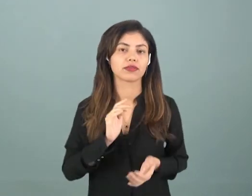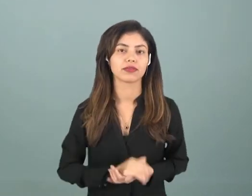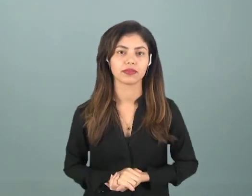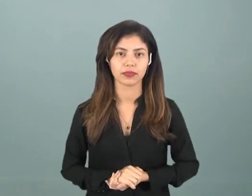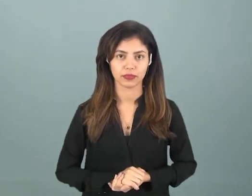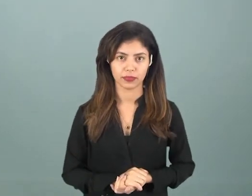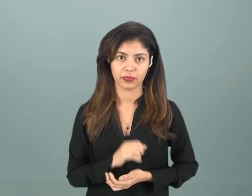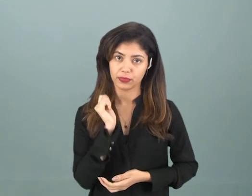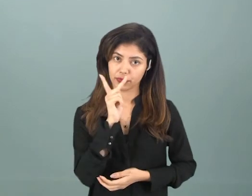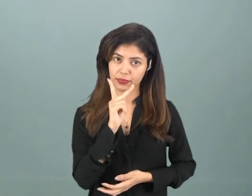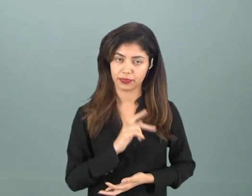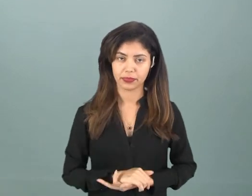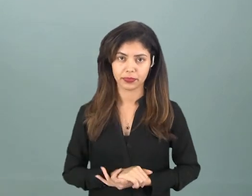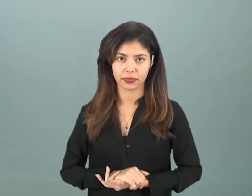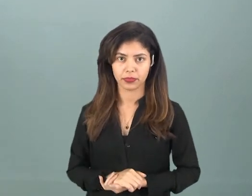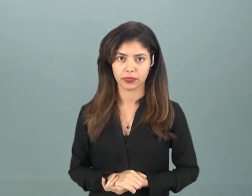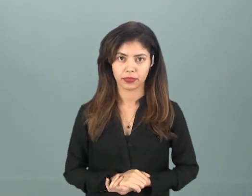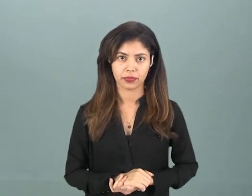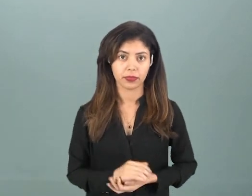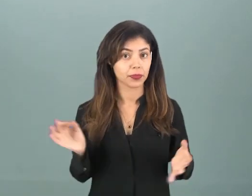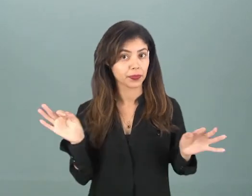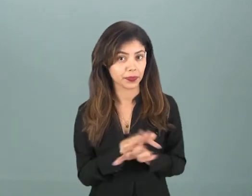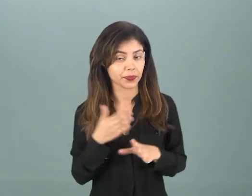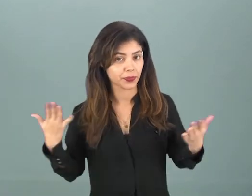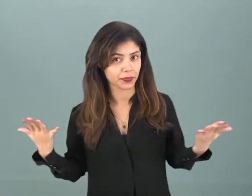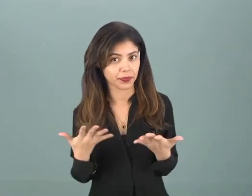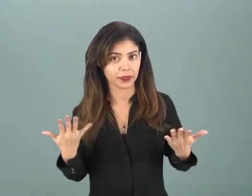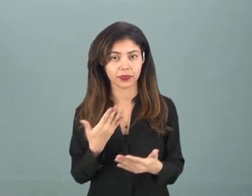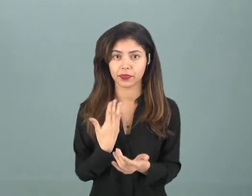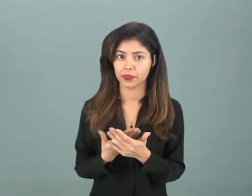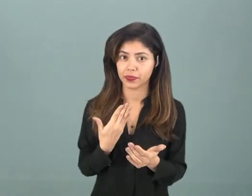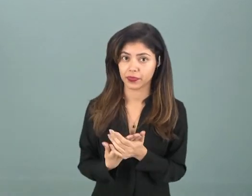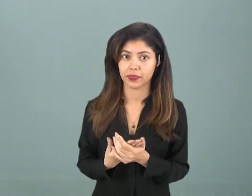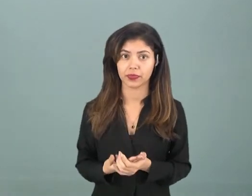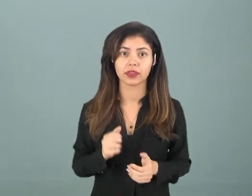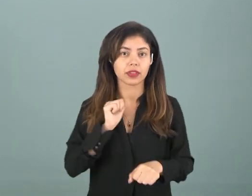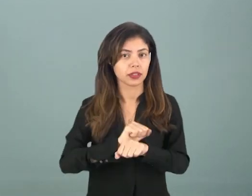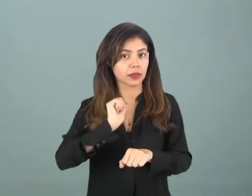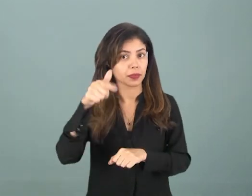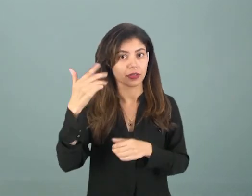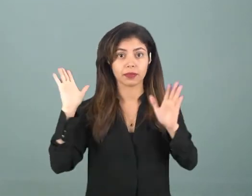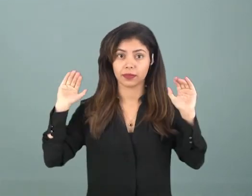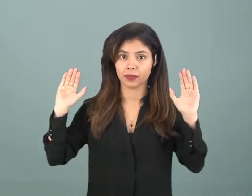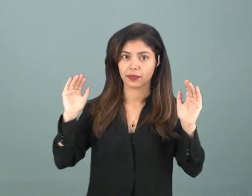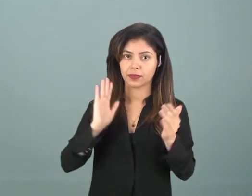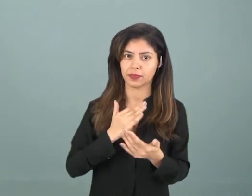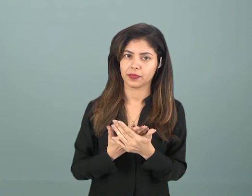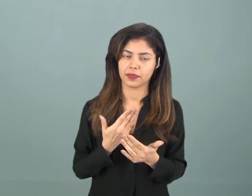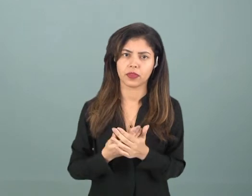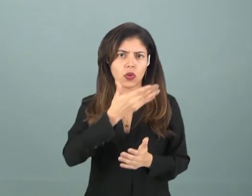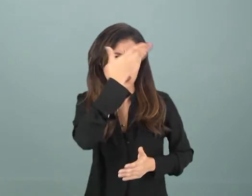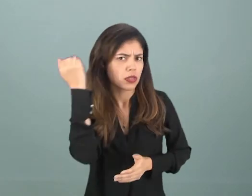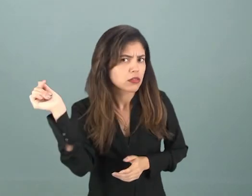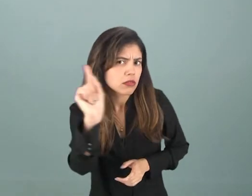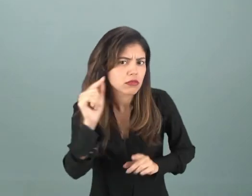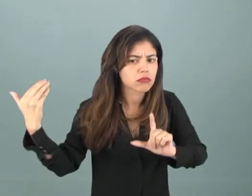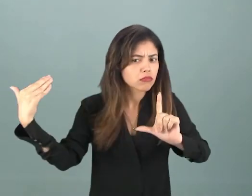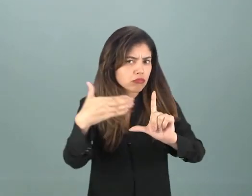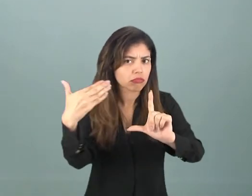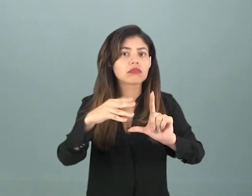assim, tá bom? Eu fico por aqui, nossa aula termina aqui, te aguardo na próxima aula, tá? Não esqueça de acessar a